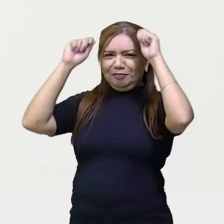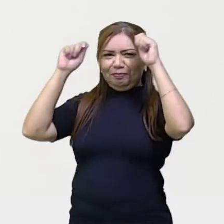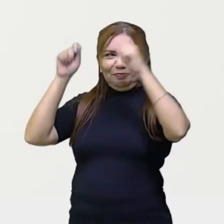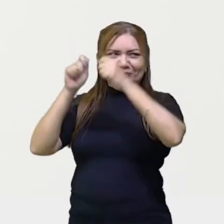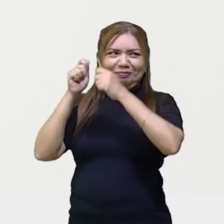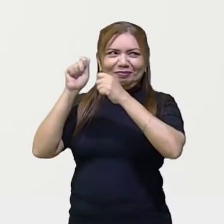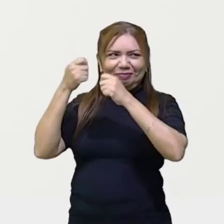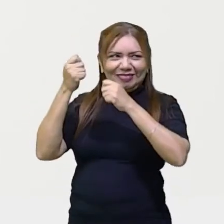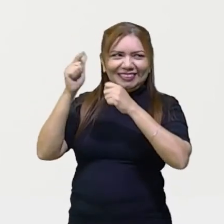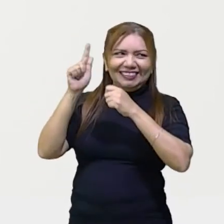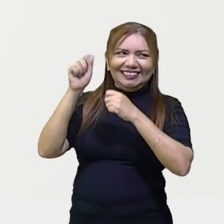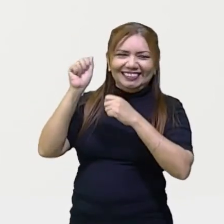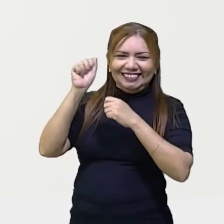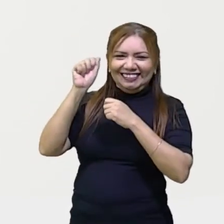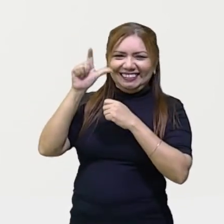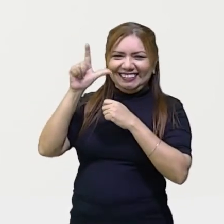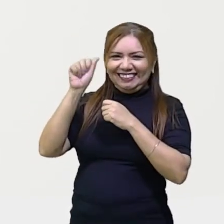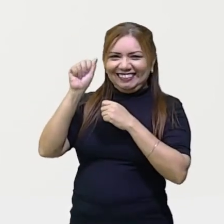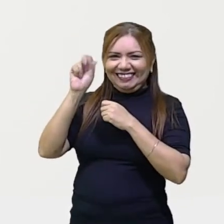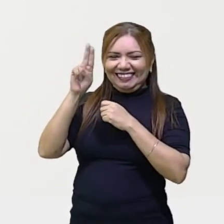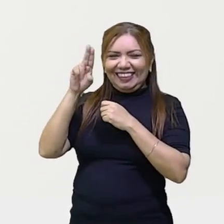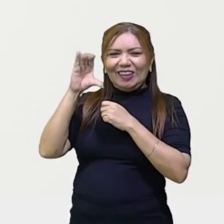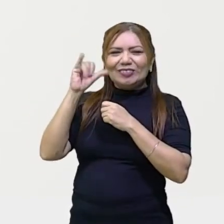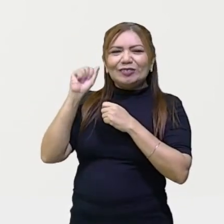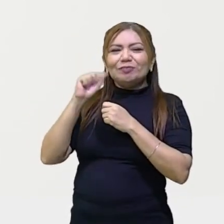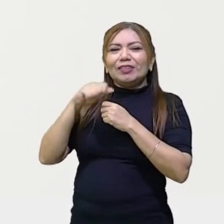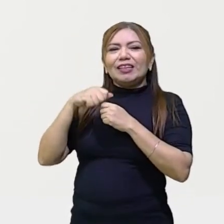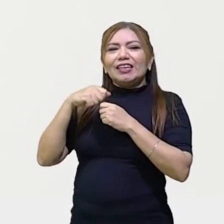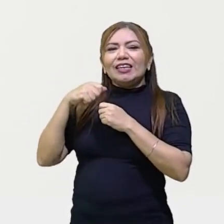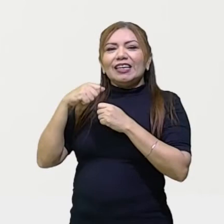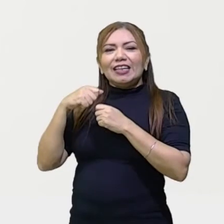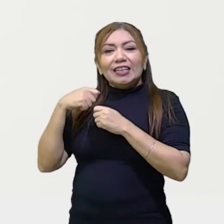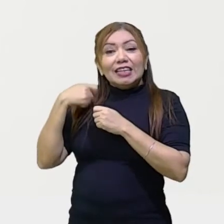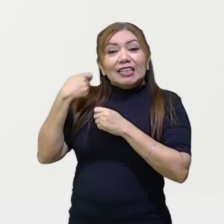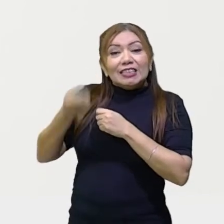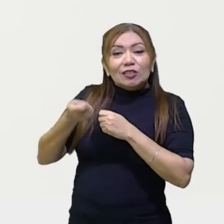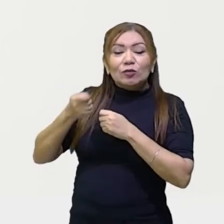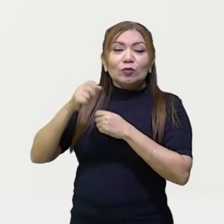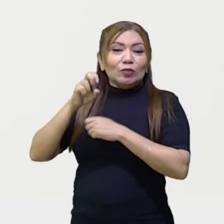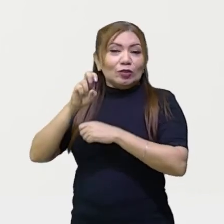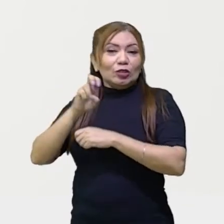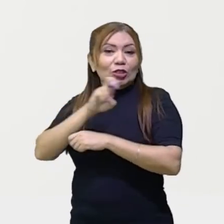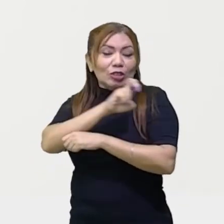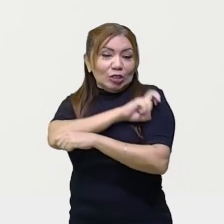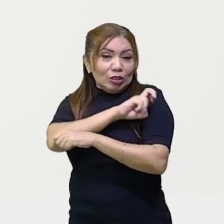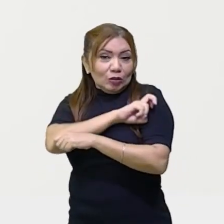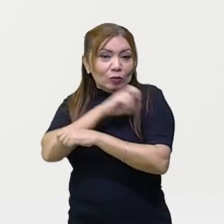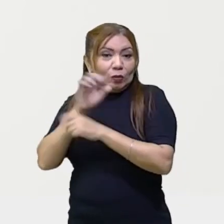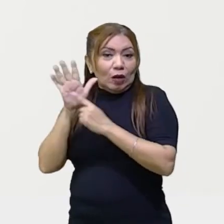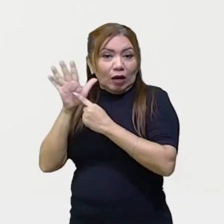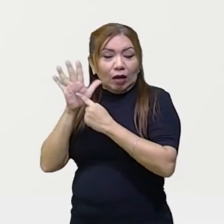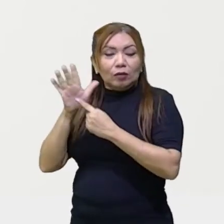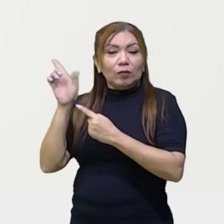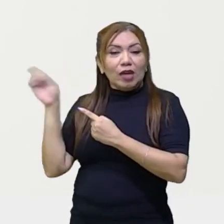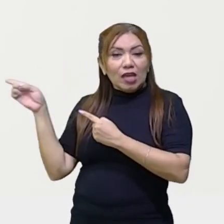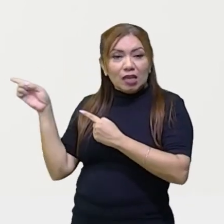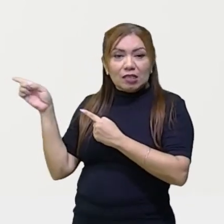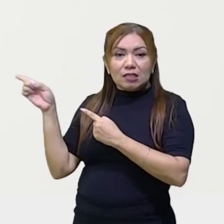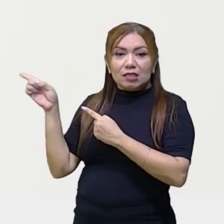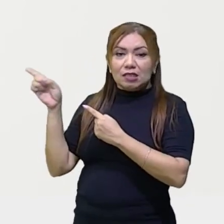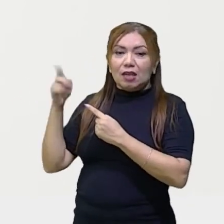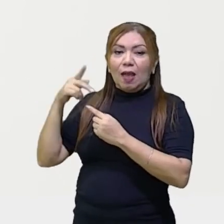Gláucia preparou o seguinte desafio para os alunos do 5º ano esse poliedro possui